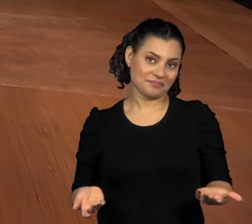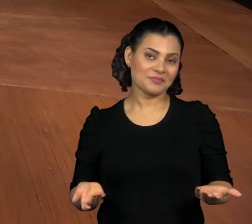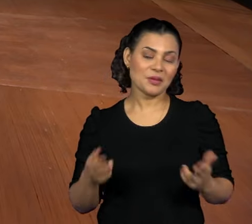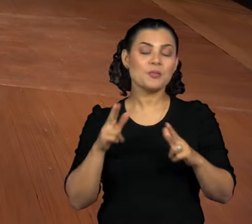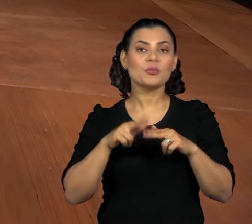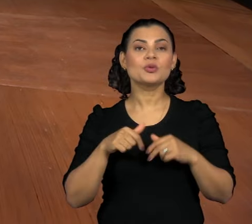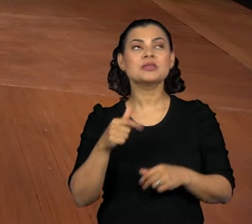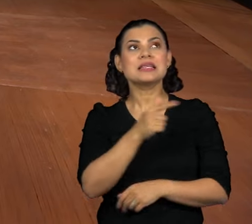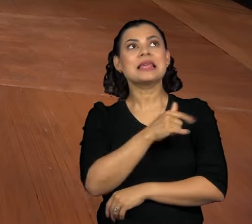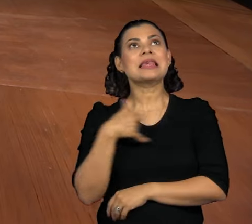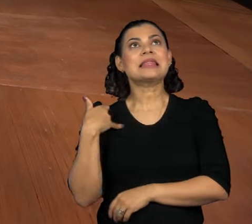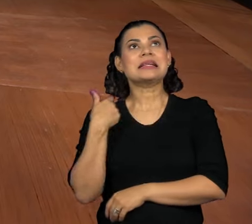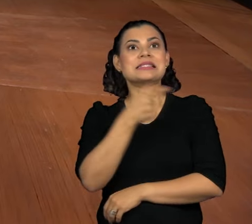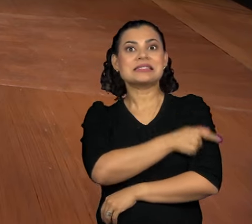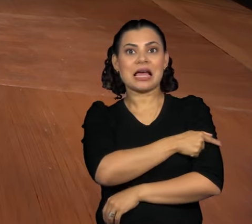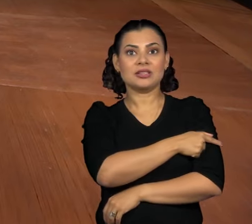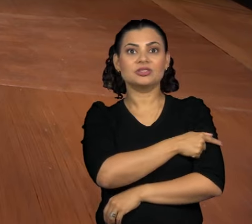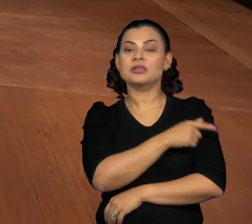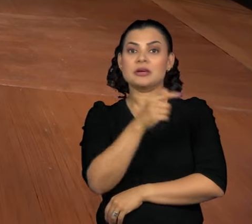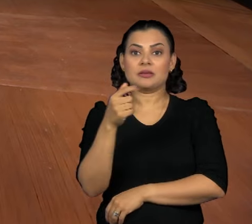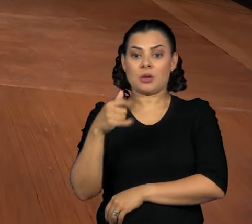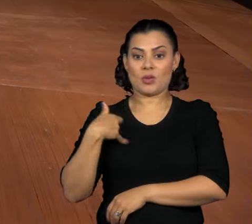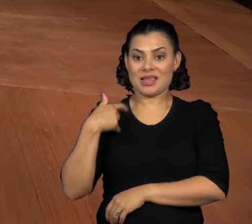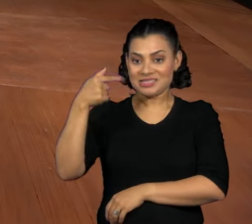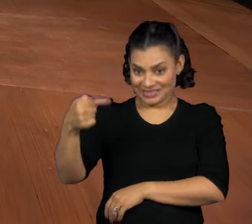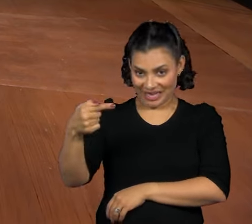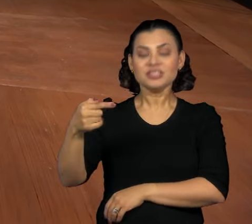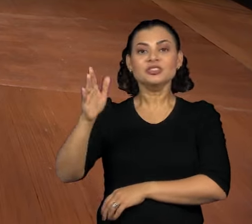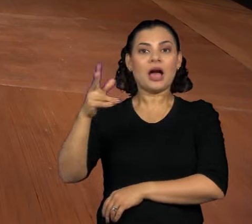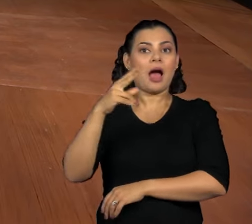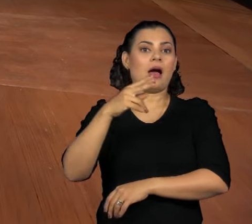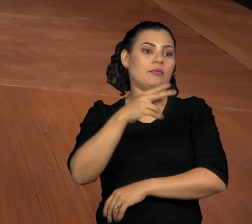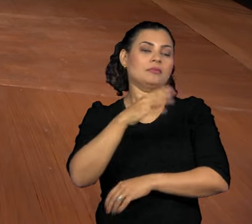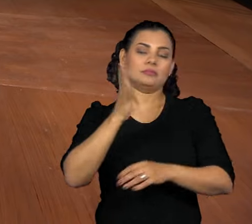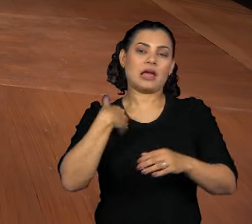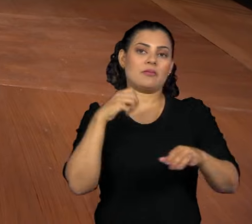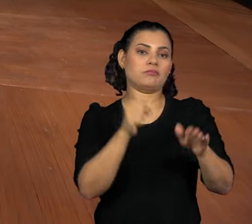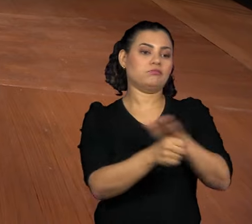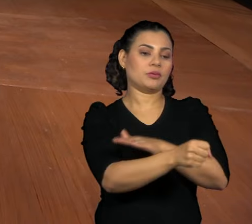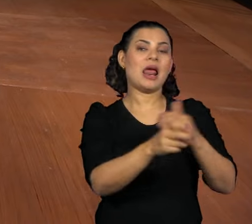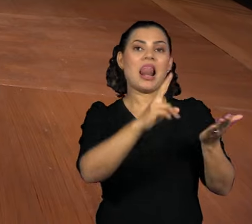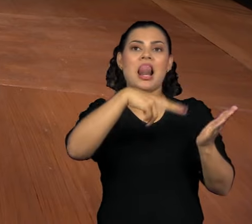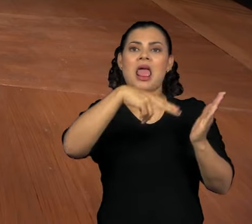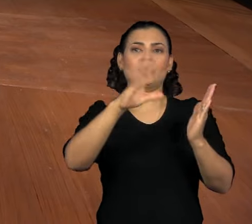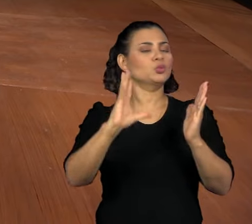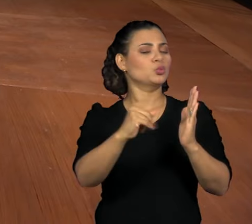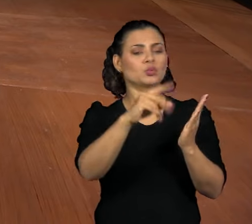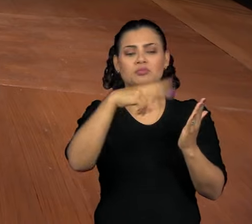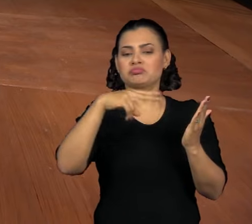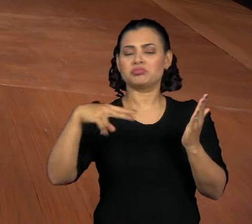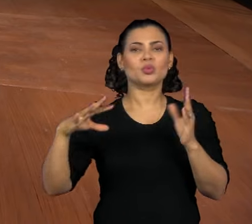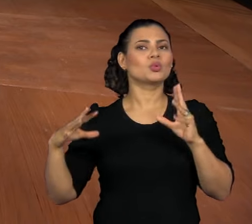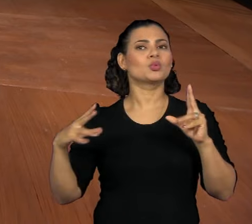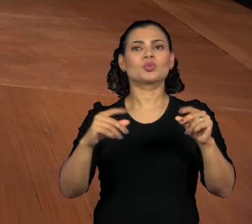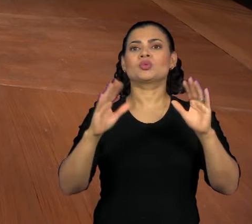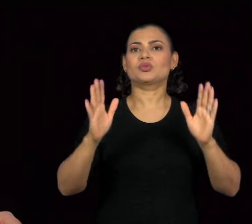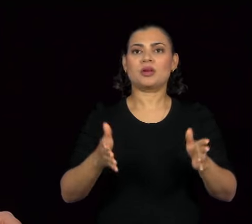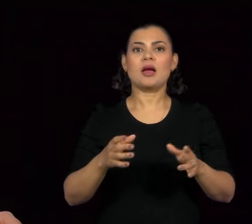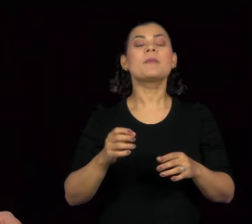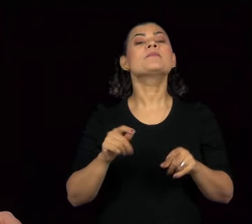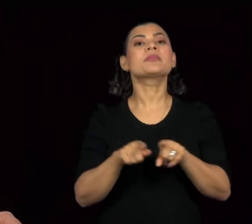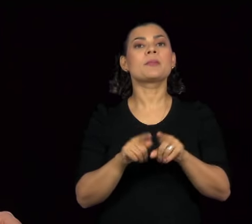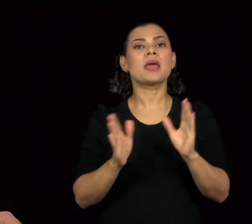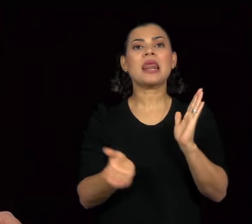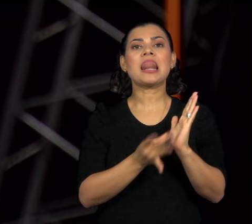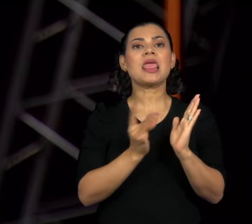assim, com 7 eu já estava lendo, Hemingway foi a primeira coisa que eu li. Uau. Que meu pai me deu o Velho Mar, depois ele me deu